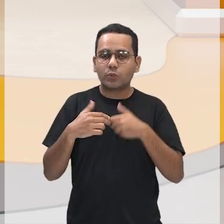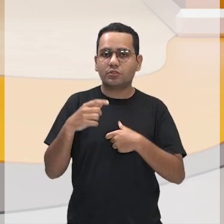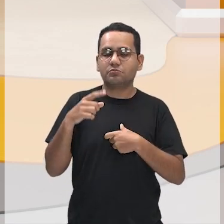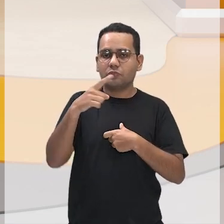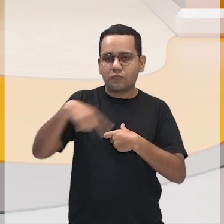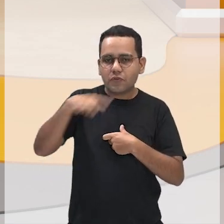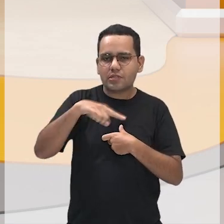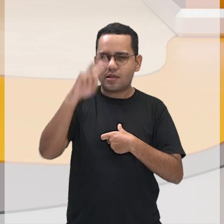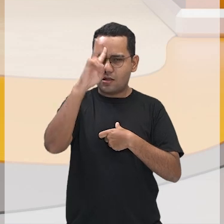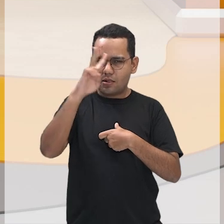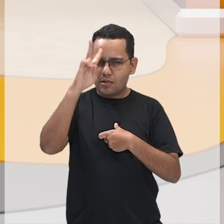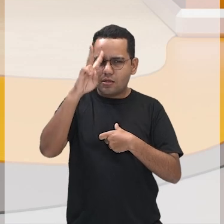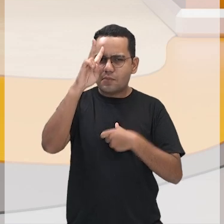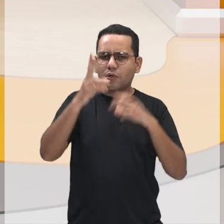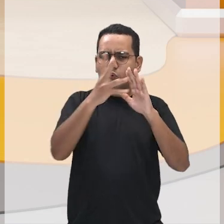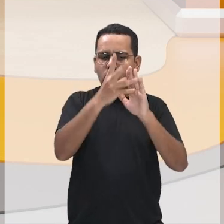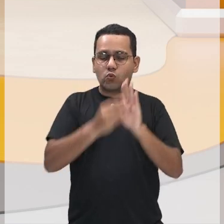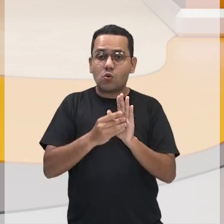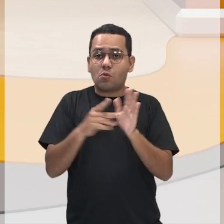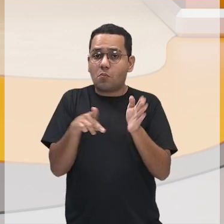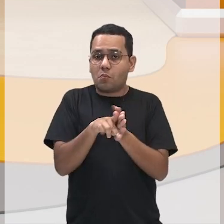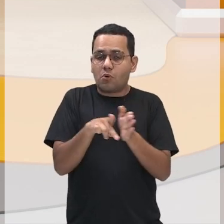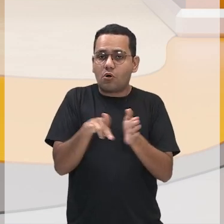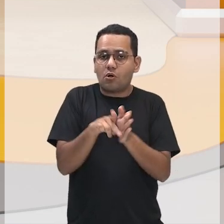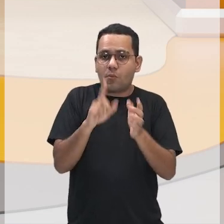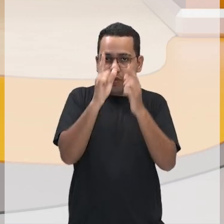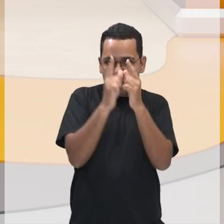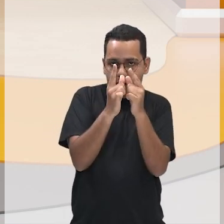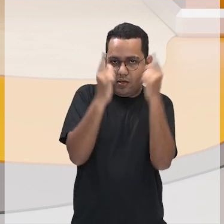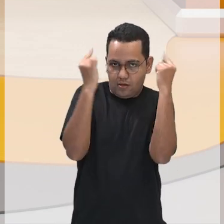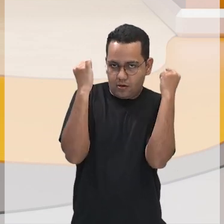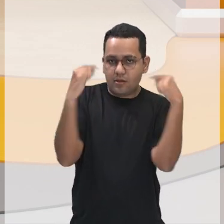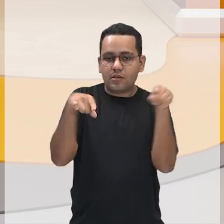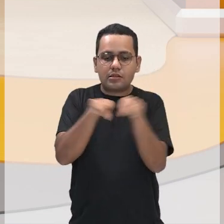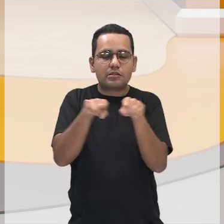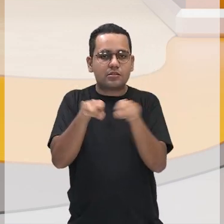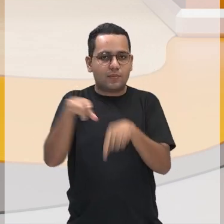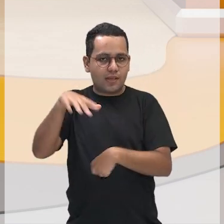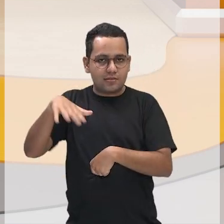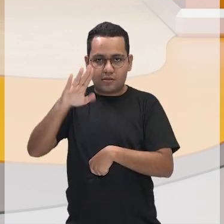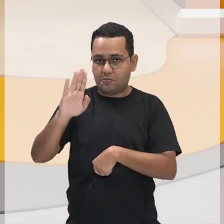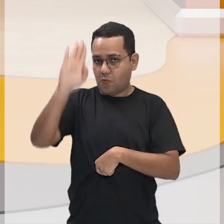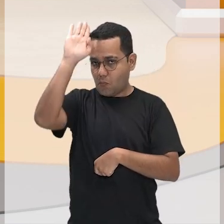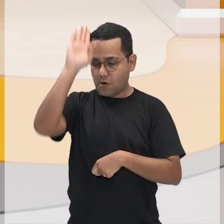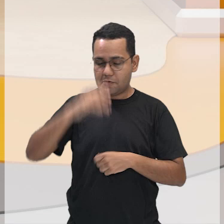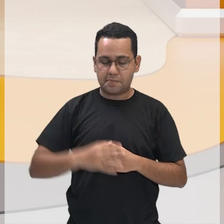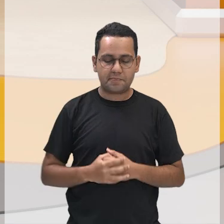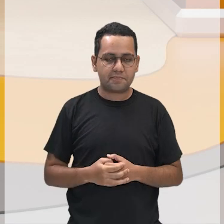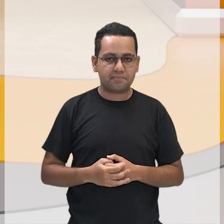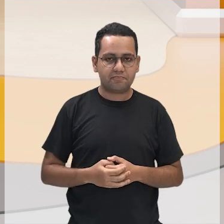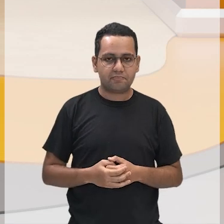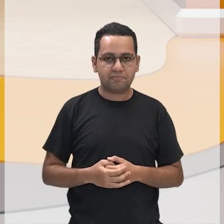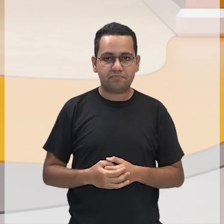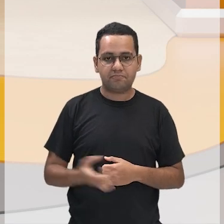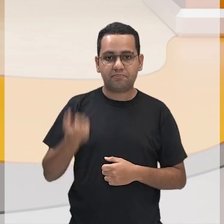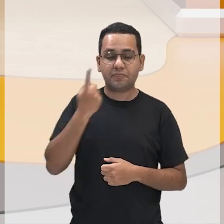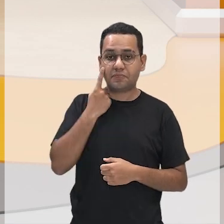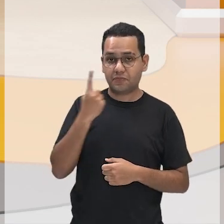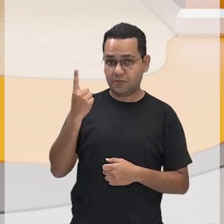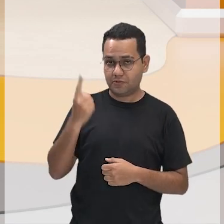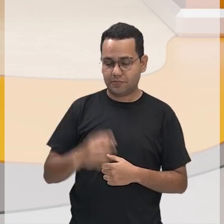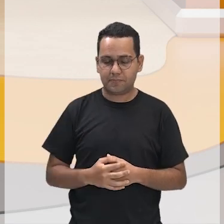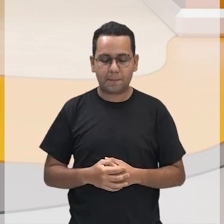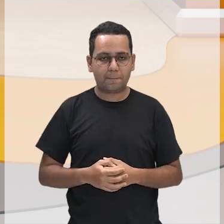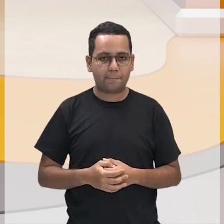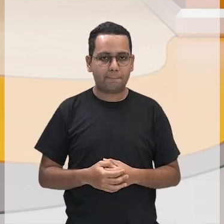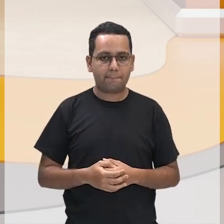pela Grécia, né? Pelo mundo romano também. Acompanha comigo ali, vamos então ver a divisão